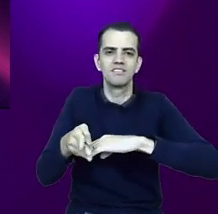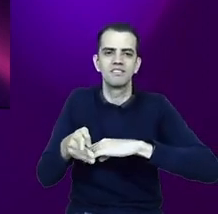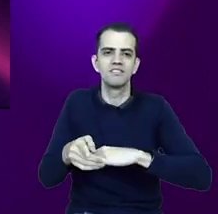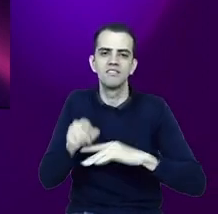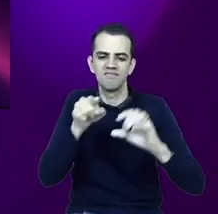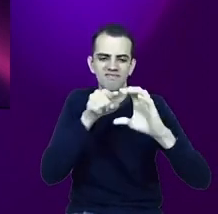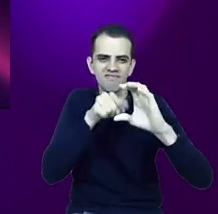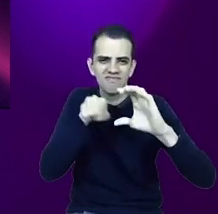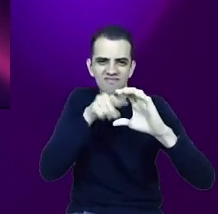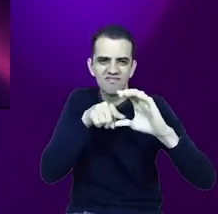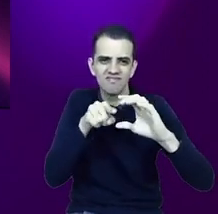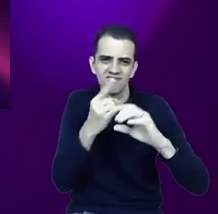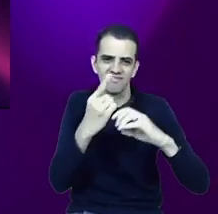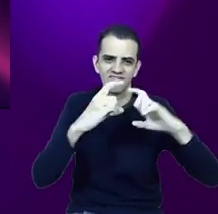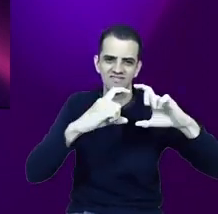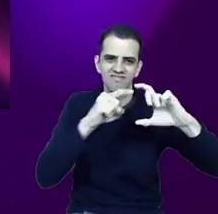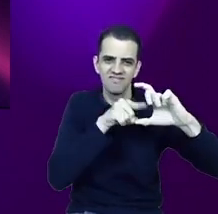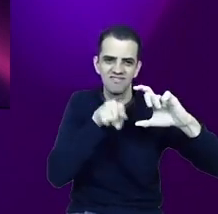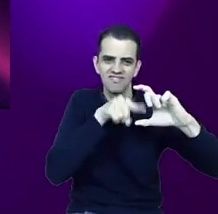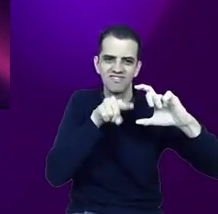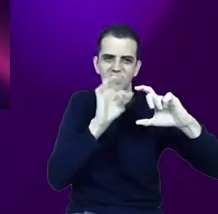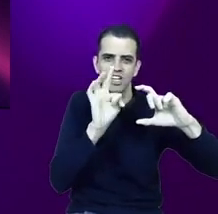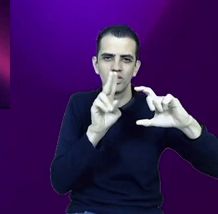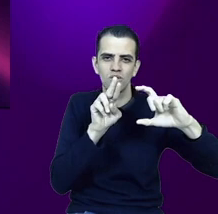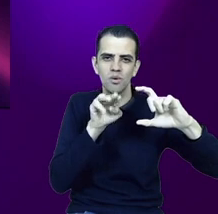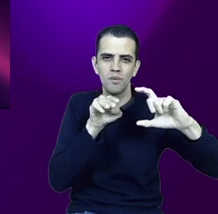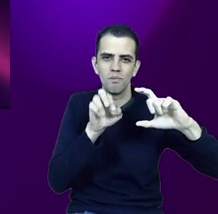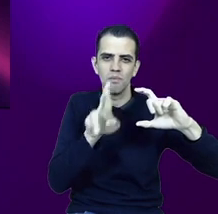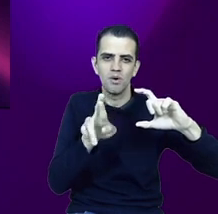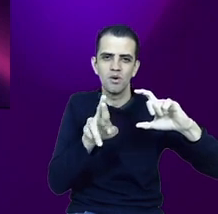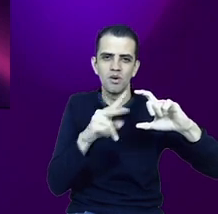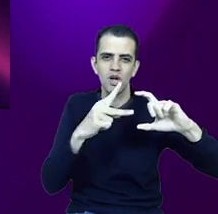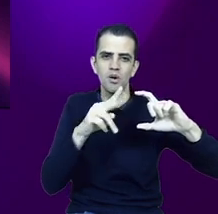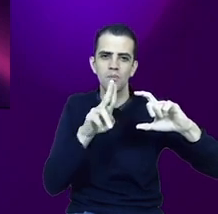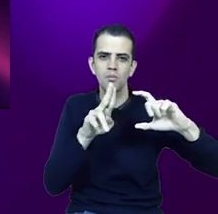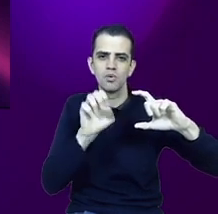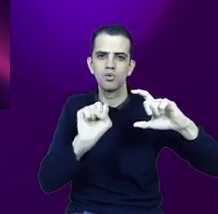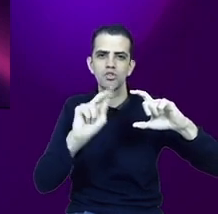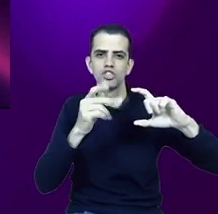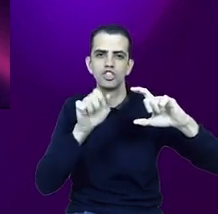procurou, ela tinha um síndrome de Cushing, era um tumor